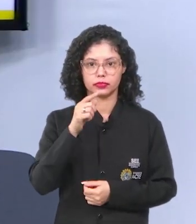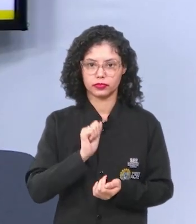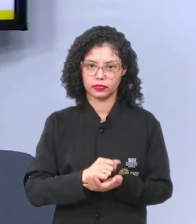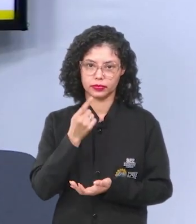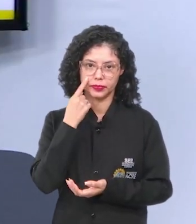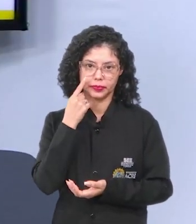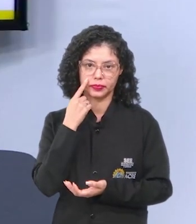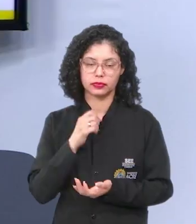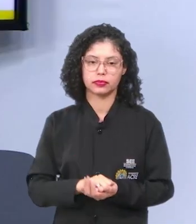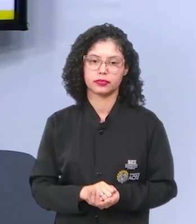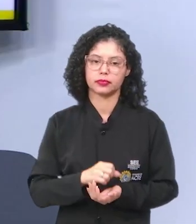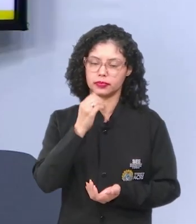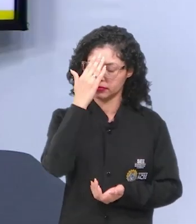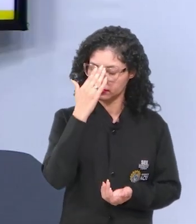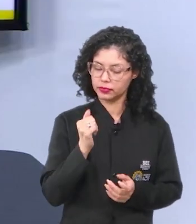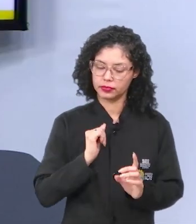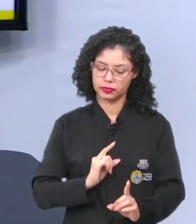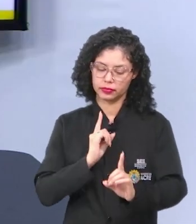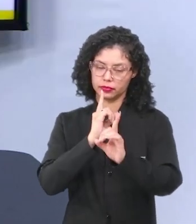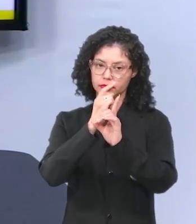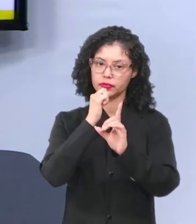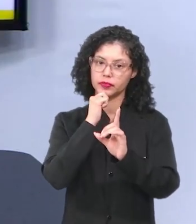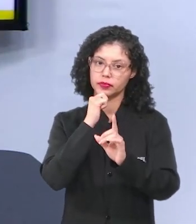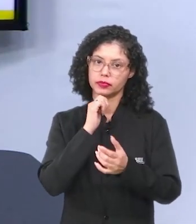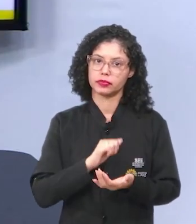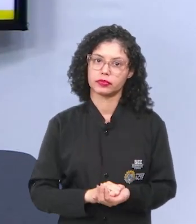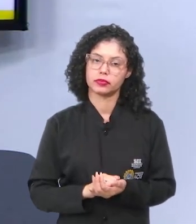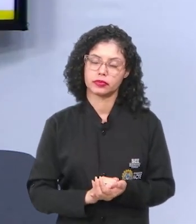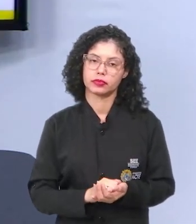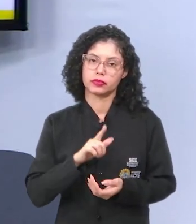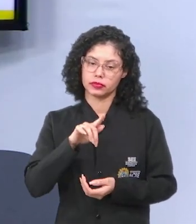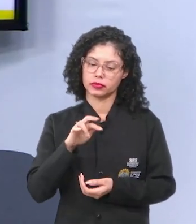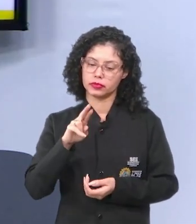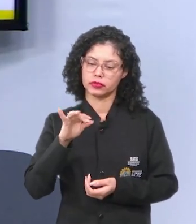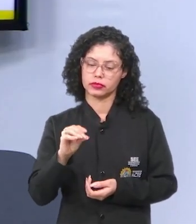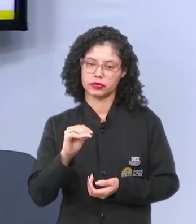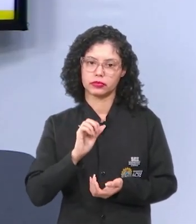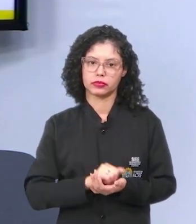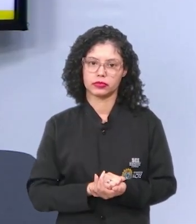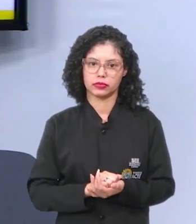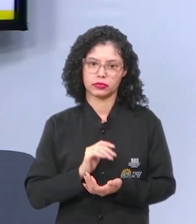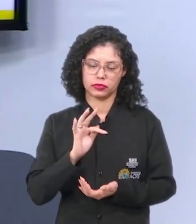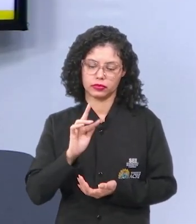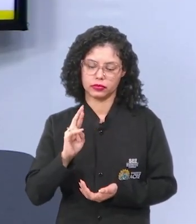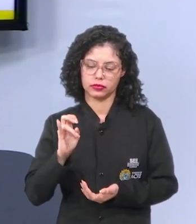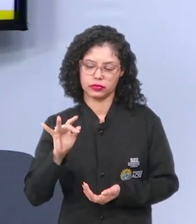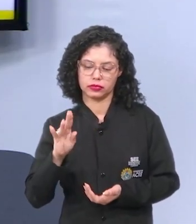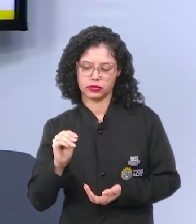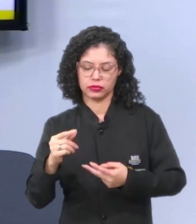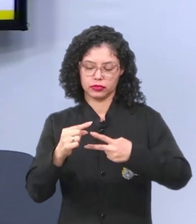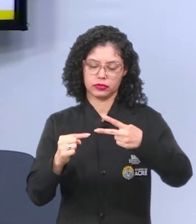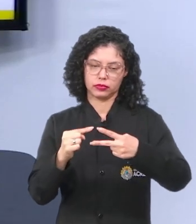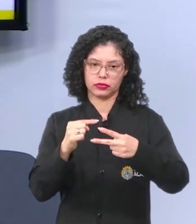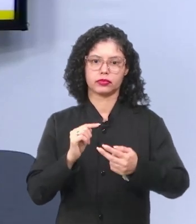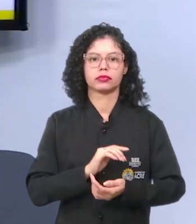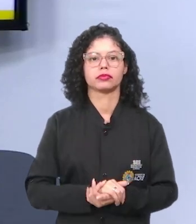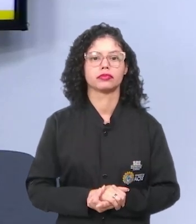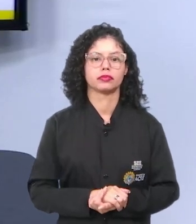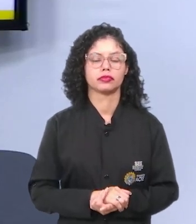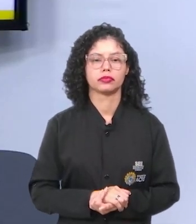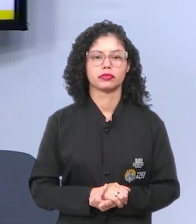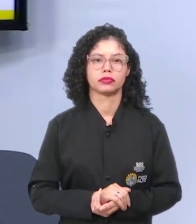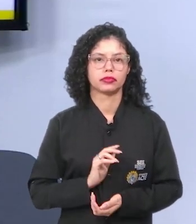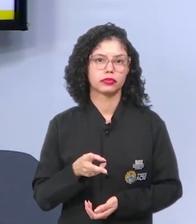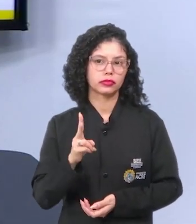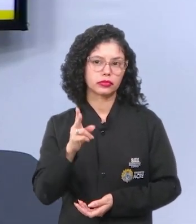olhando, né? Sabe identificar o genótipo e os fenótipos, tá ok? Então,